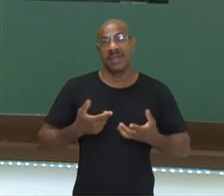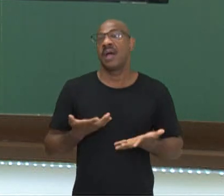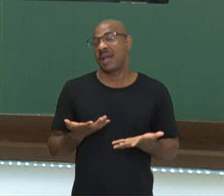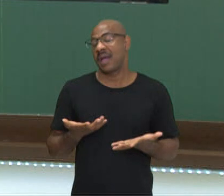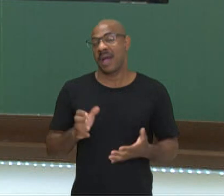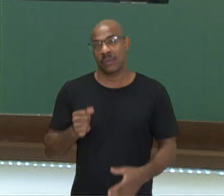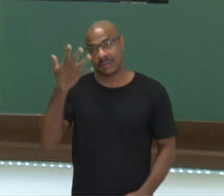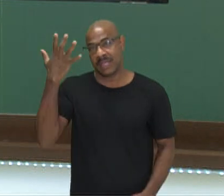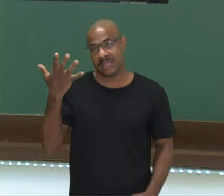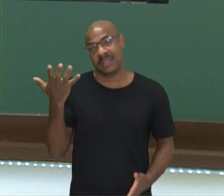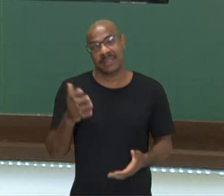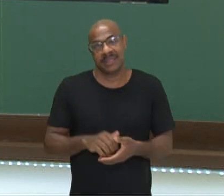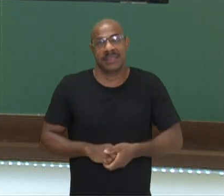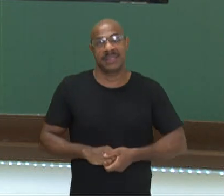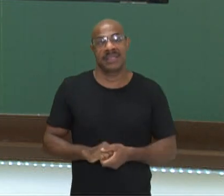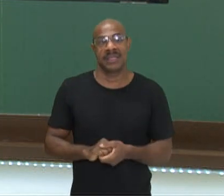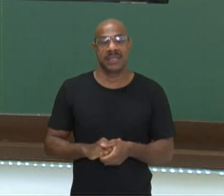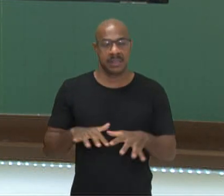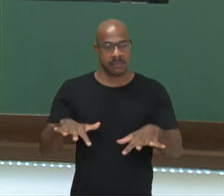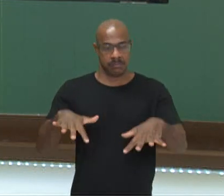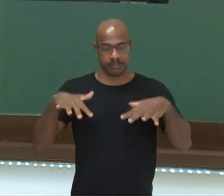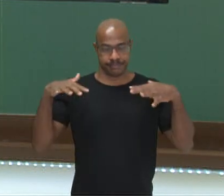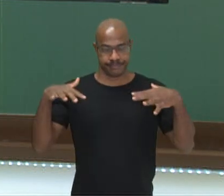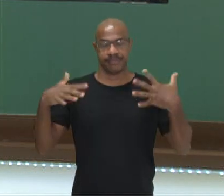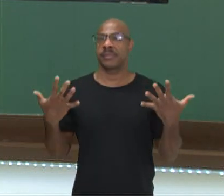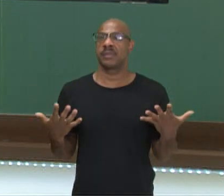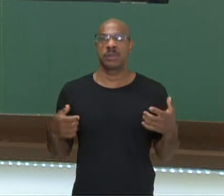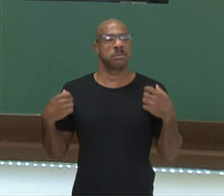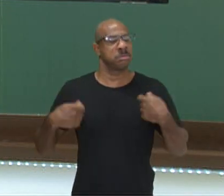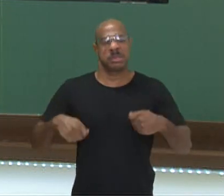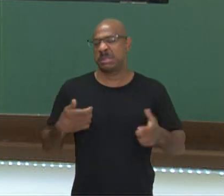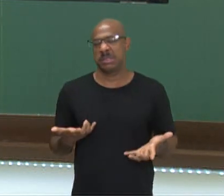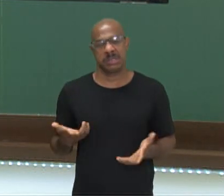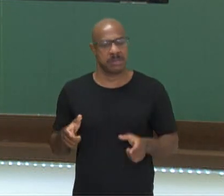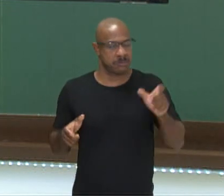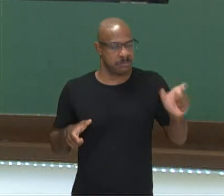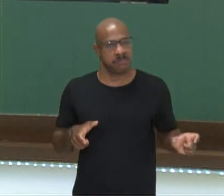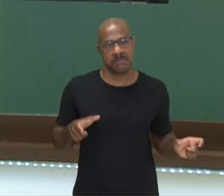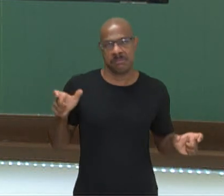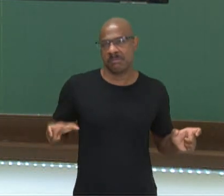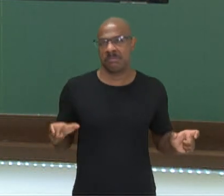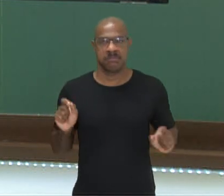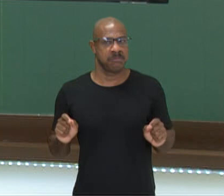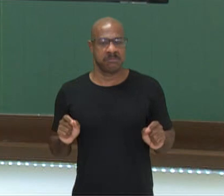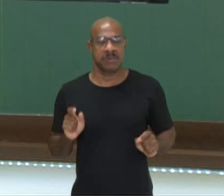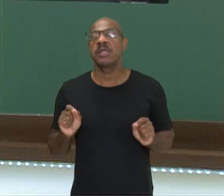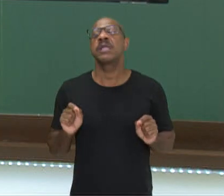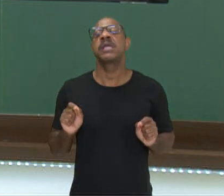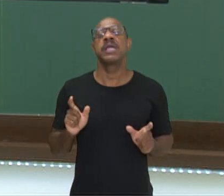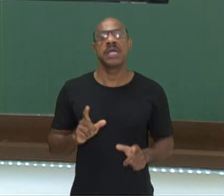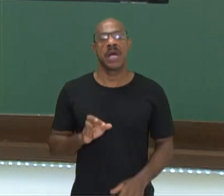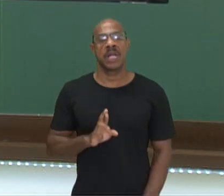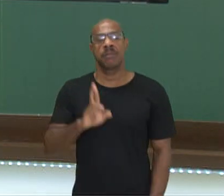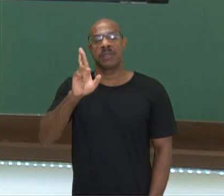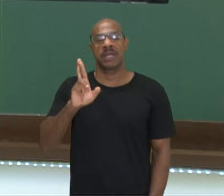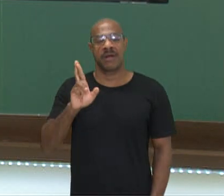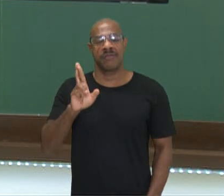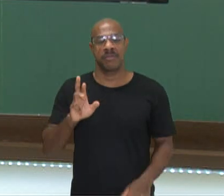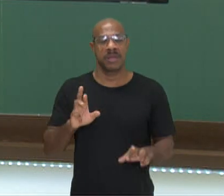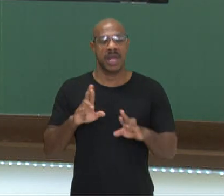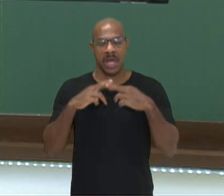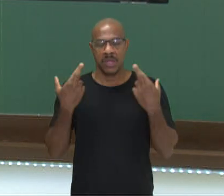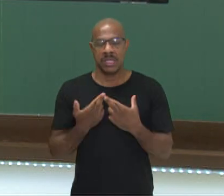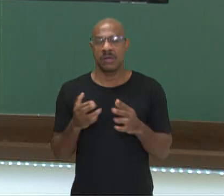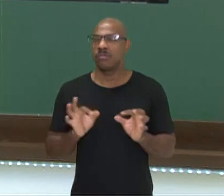assembleia normalmente. Não é necessário de um mediador formal, e sim de quem está conduzindo a reunião. Por quê? Alguém vai defender